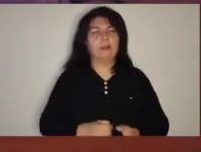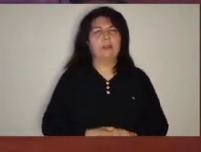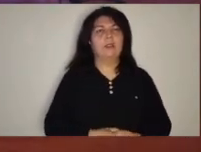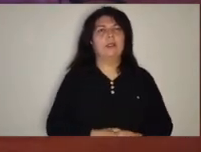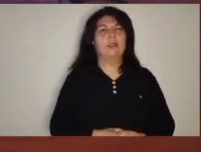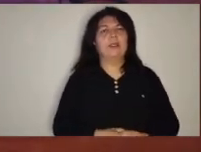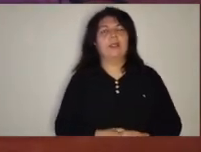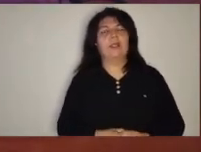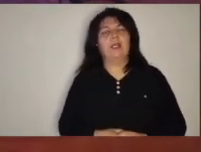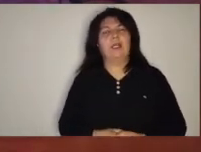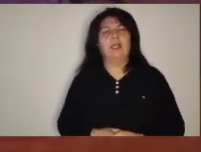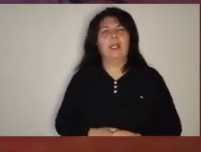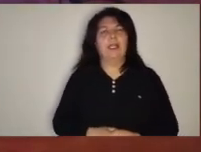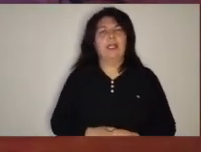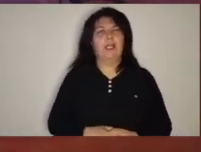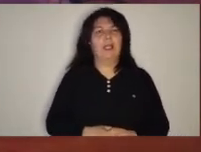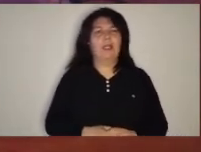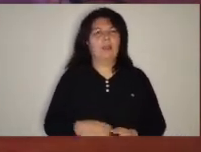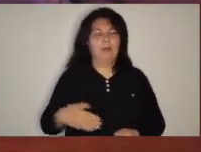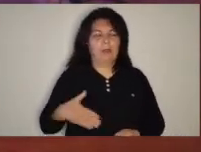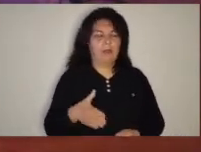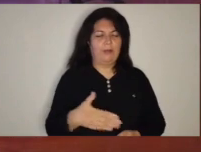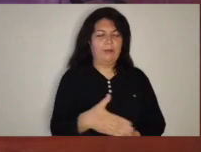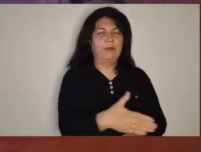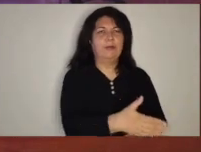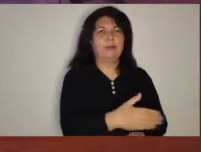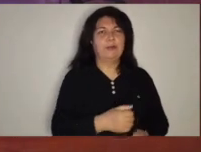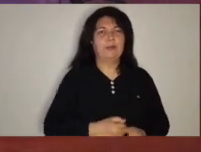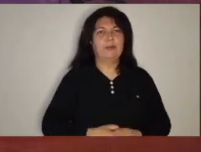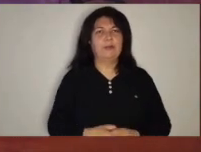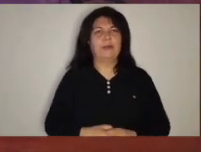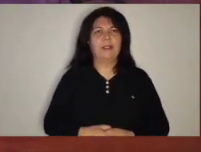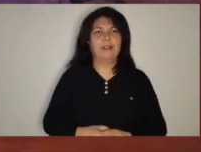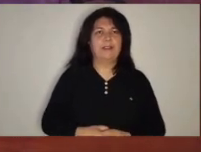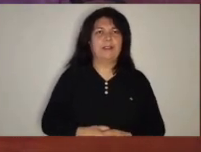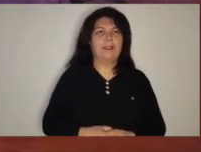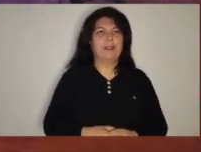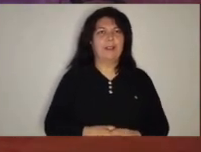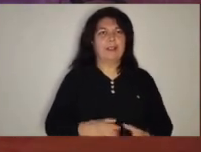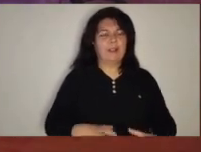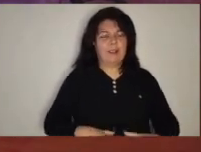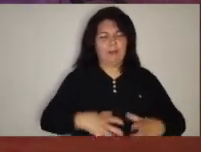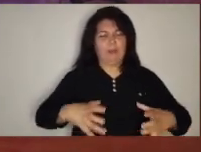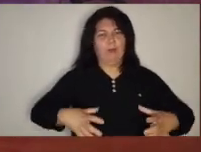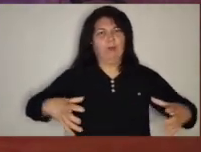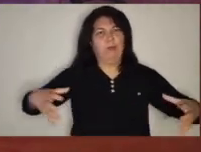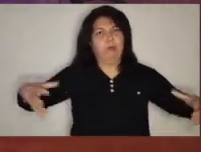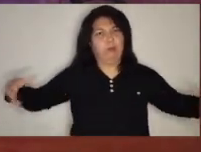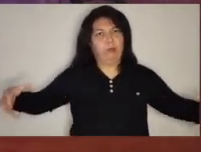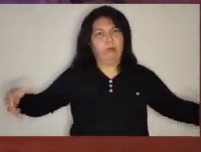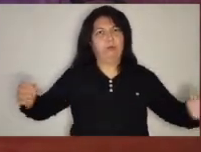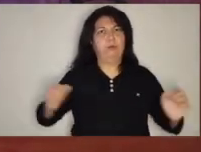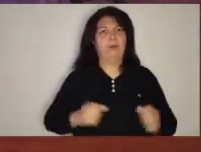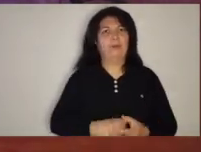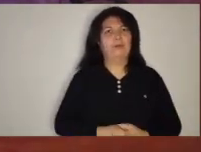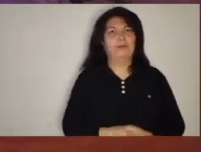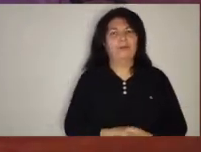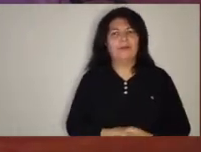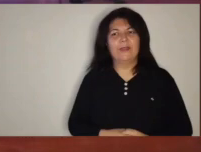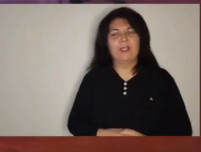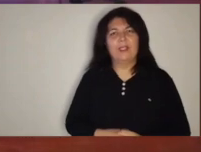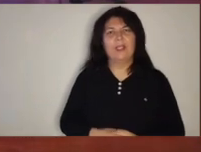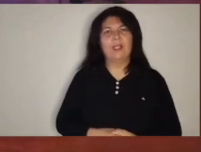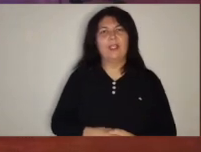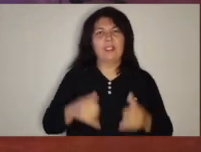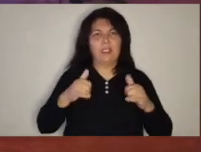e peixes. E depois ele diz para os discípulos: peguem o barco e vão para outro lado, enquanto eu disperso